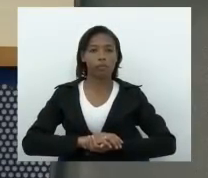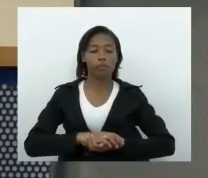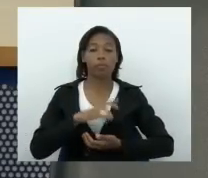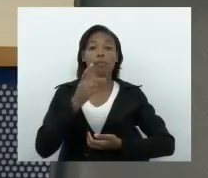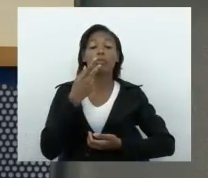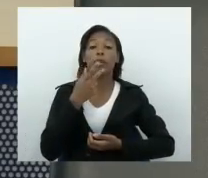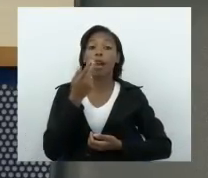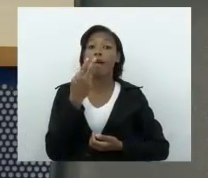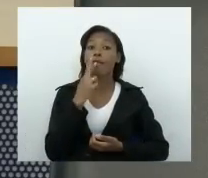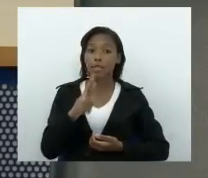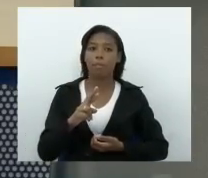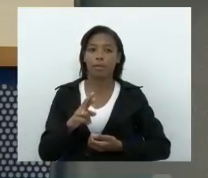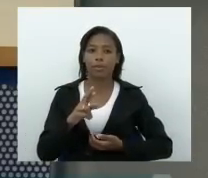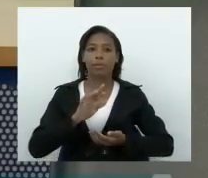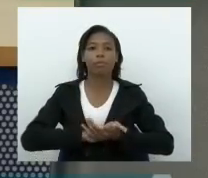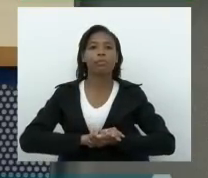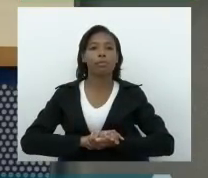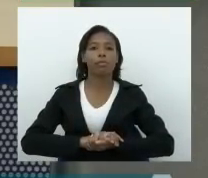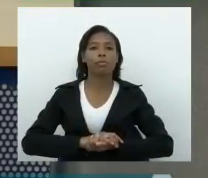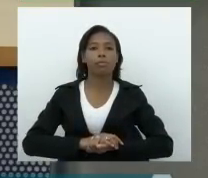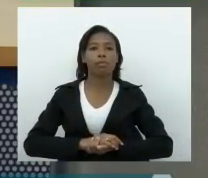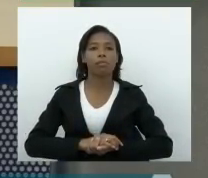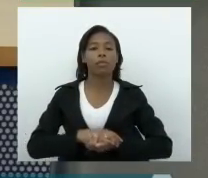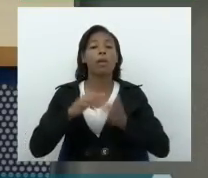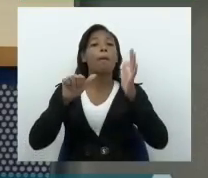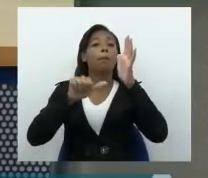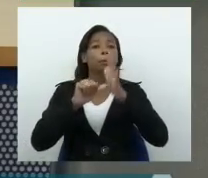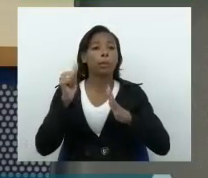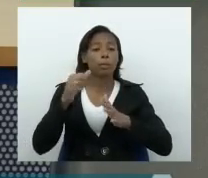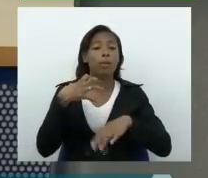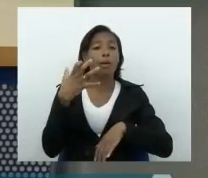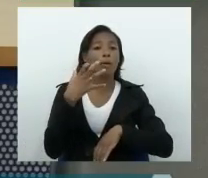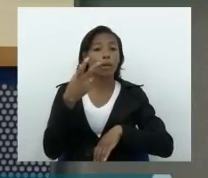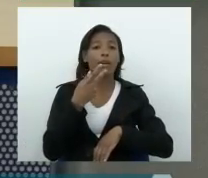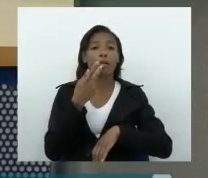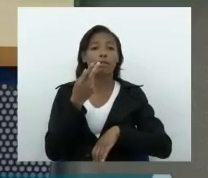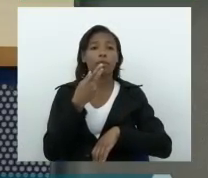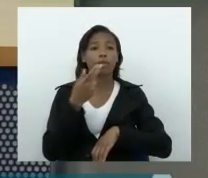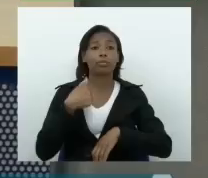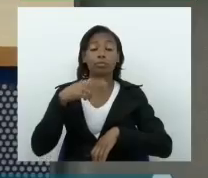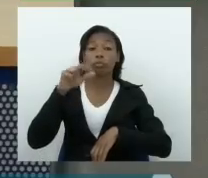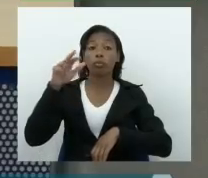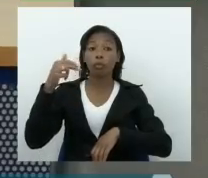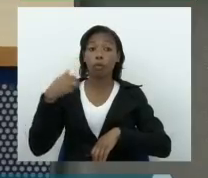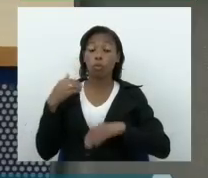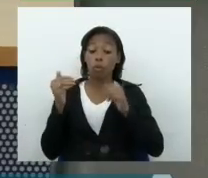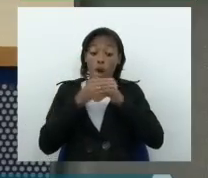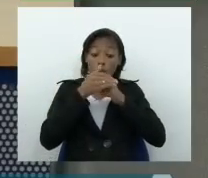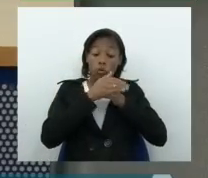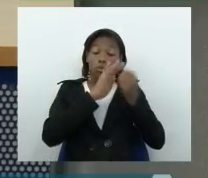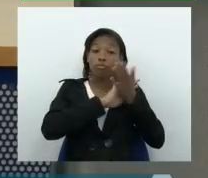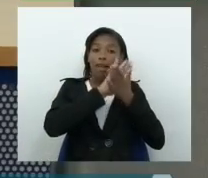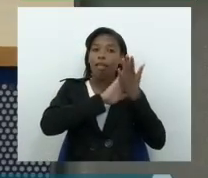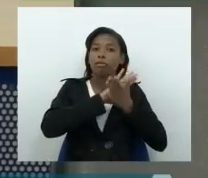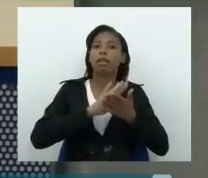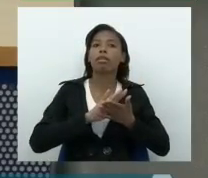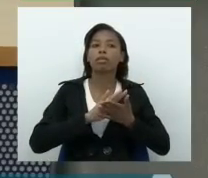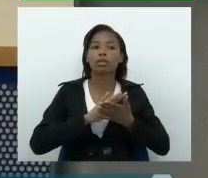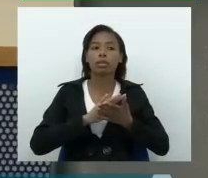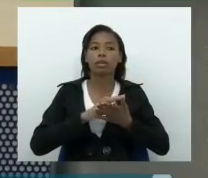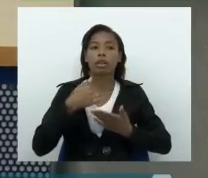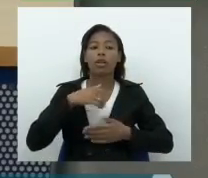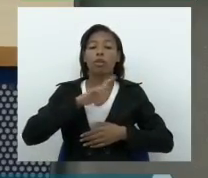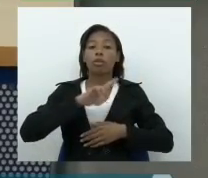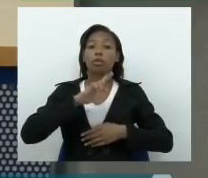não, para direito de resposta, por favor. Bom, em primeiro lugar, eu queria dizer que nunca escondo o que eu sou. Aliás, eu vim